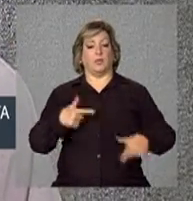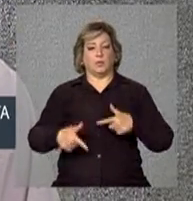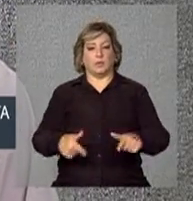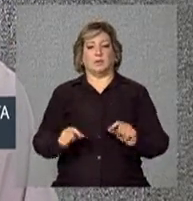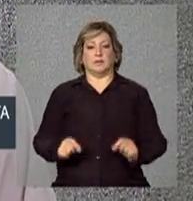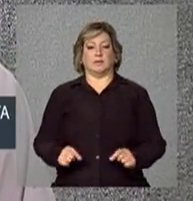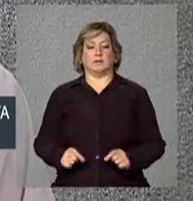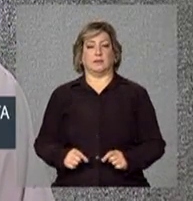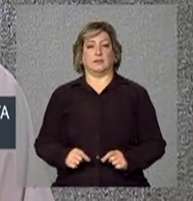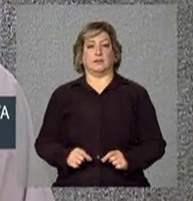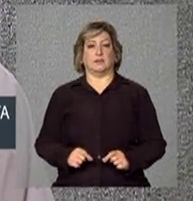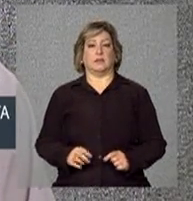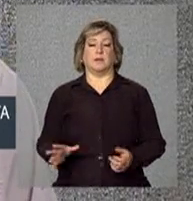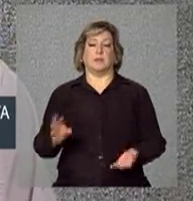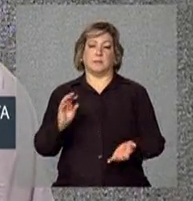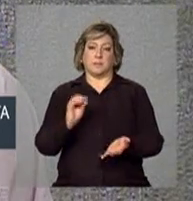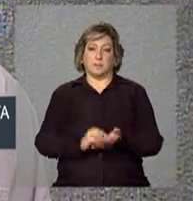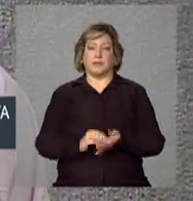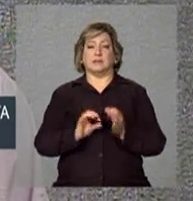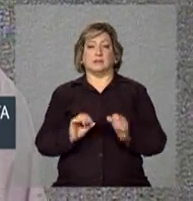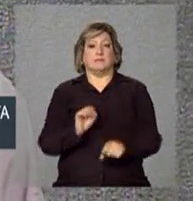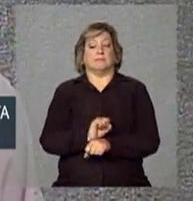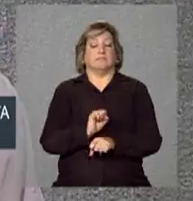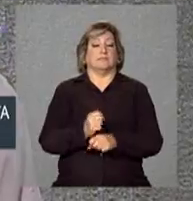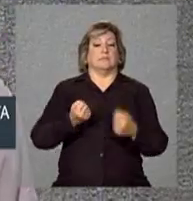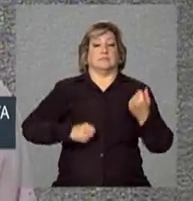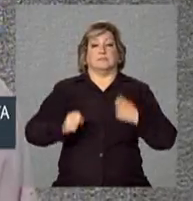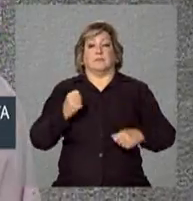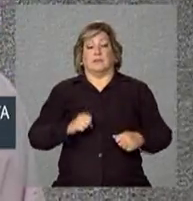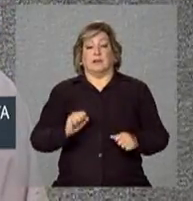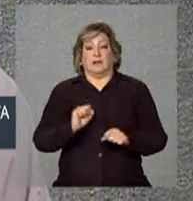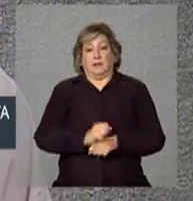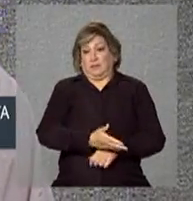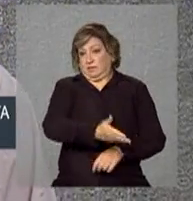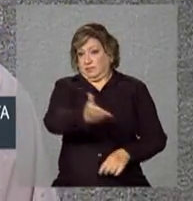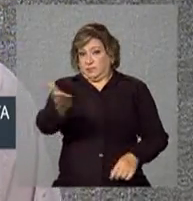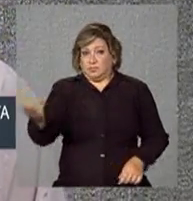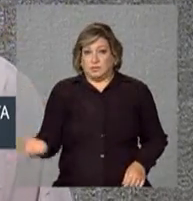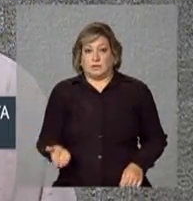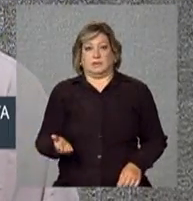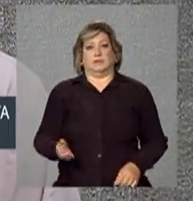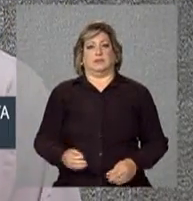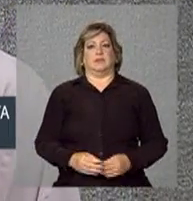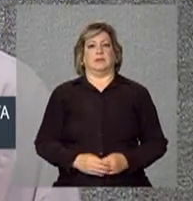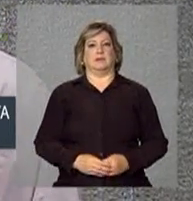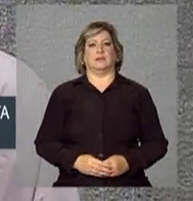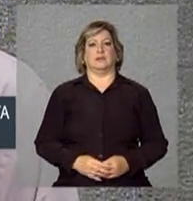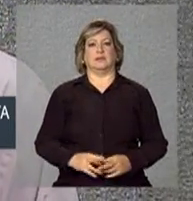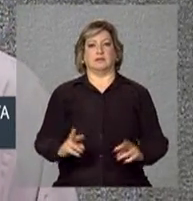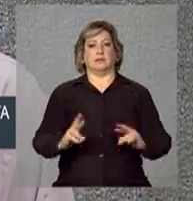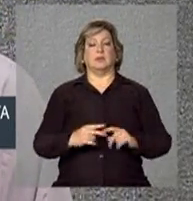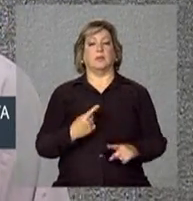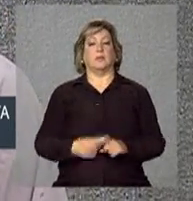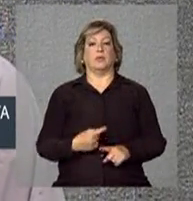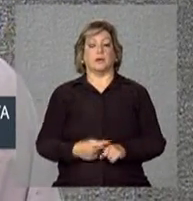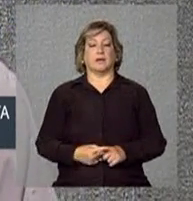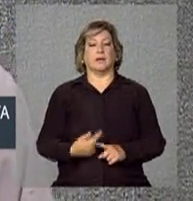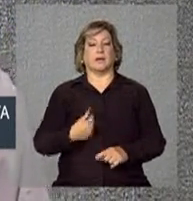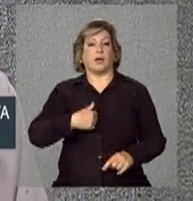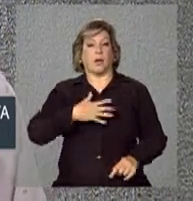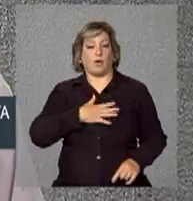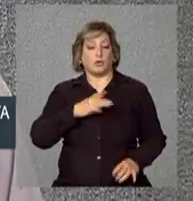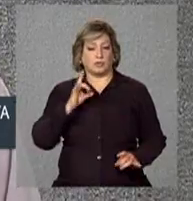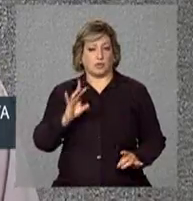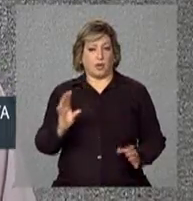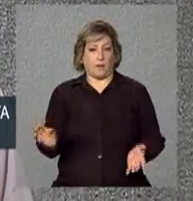E depositamos realmente grande expectativa nas senhoras e nos senhores. E daí eu gostaria só de